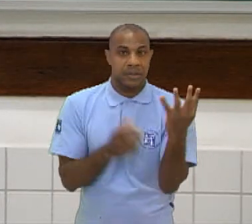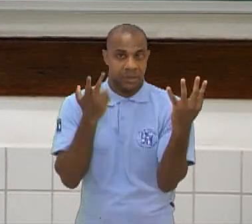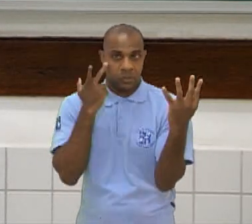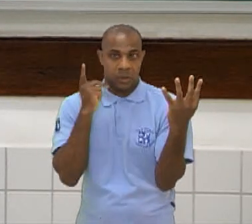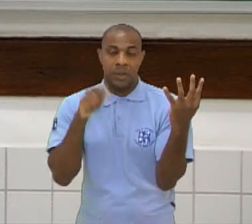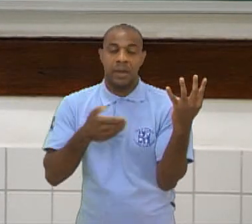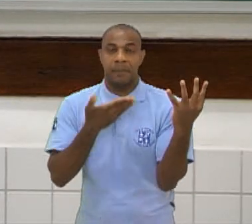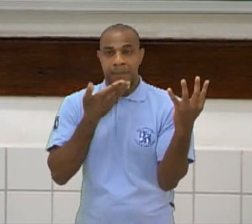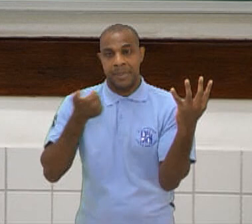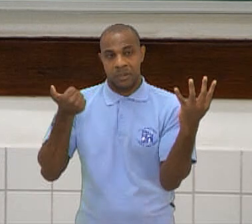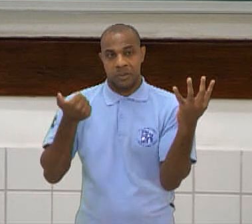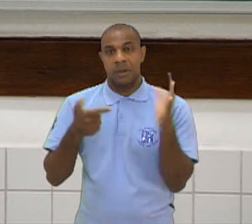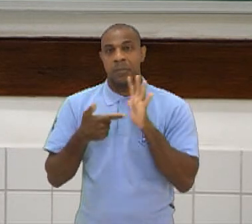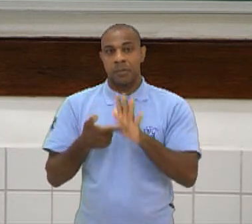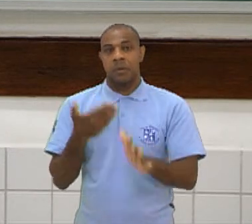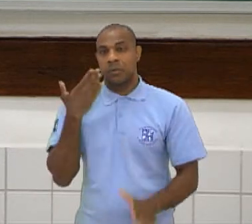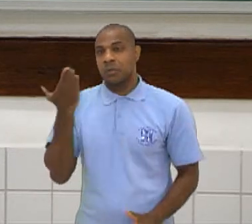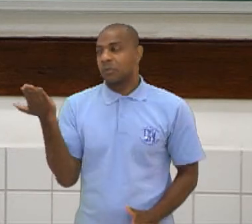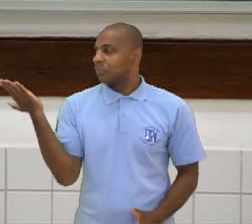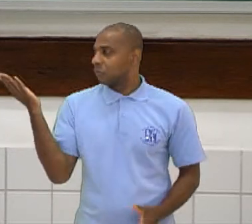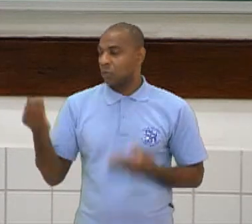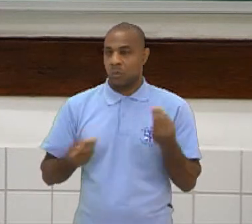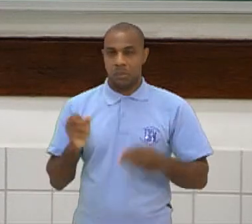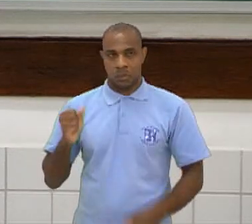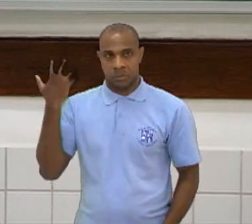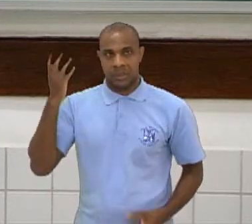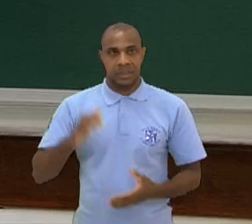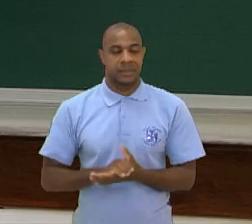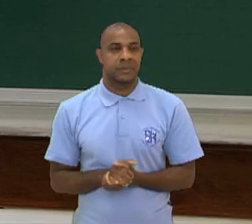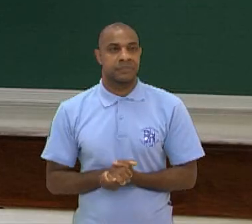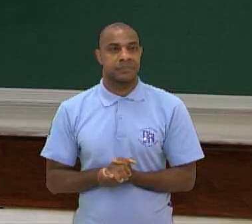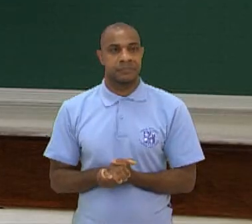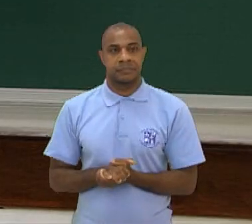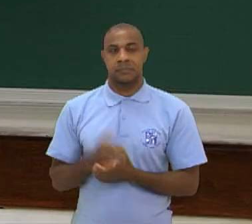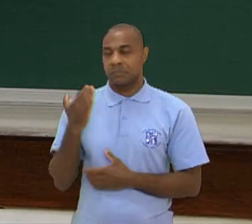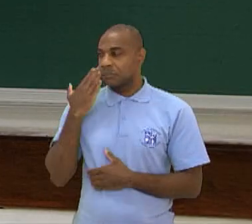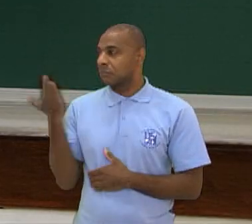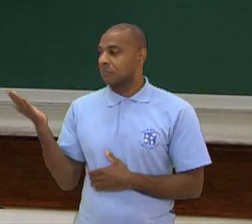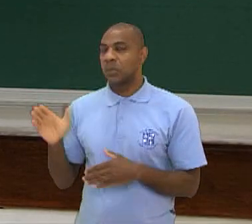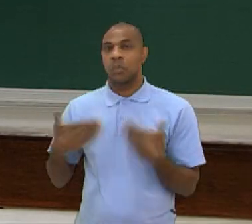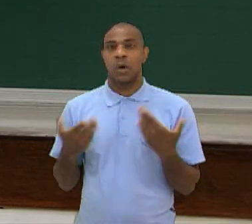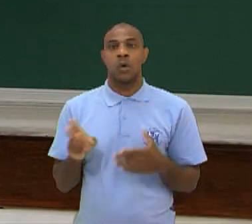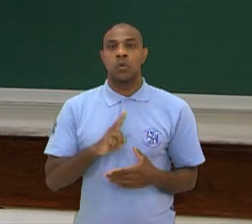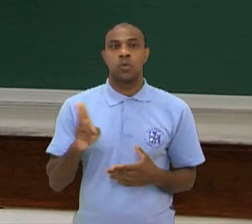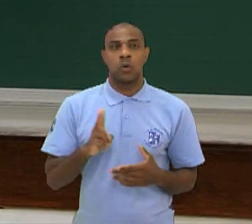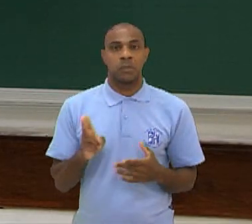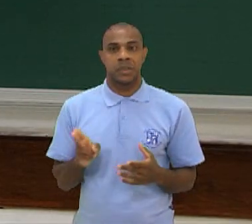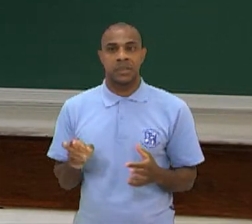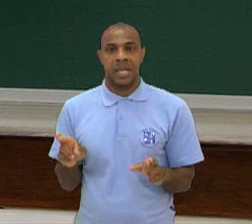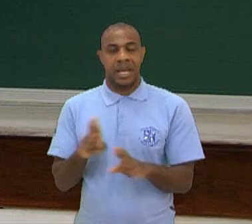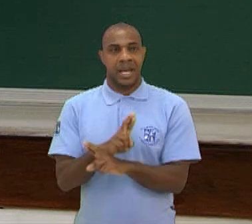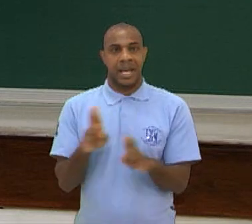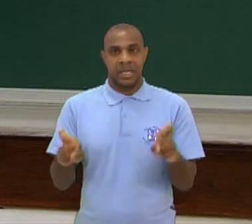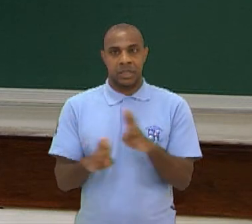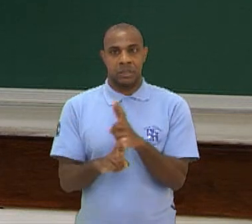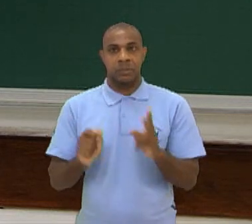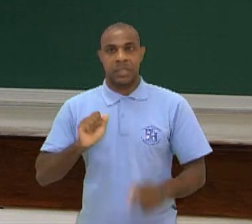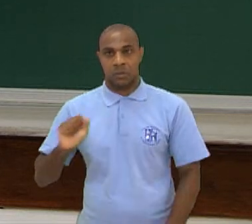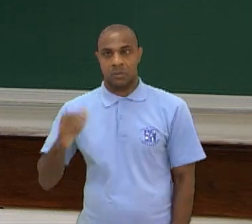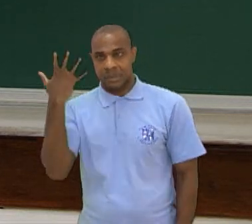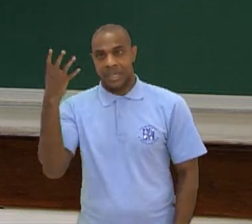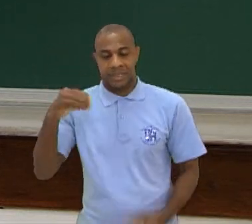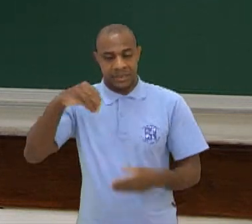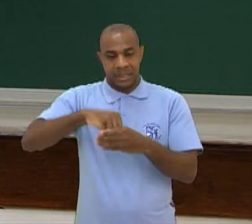melhor. Tá? Então, está mostrando aqui como que acontece. Um quiz. Qual o nome da relação ecológica que ocorre entre as bactérias do